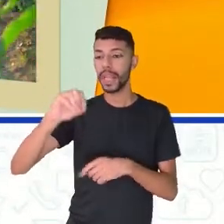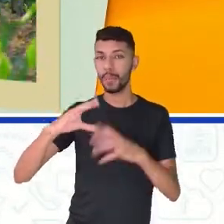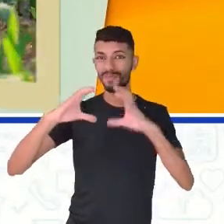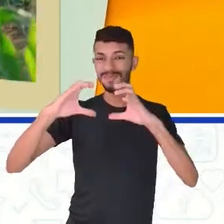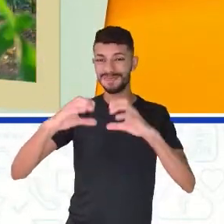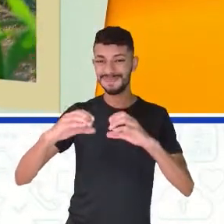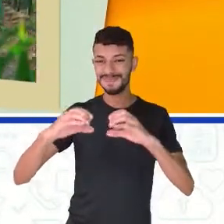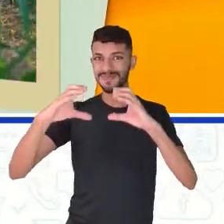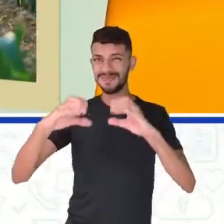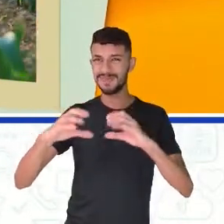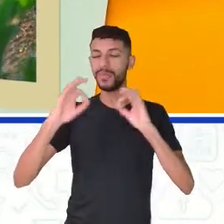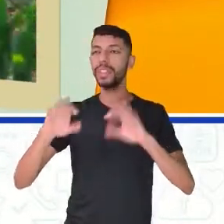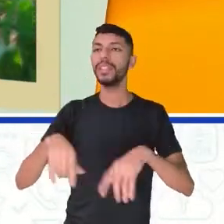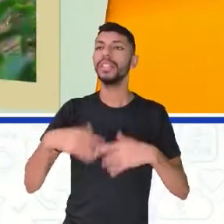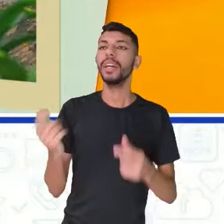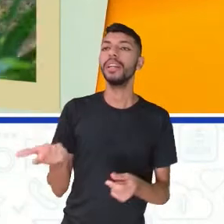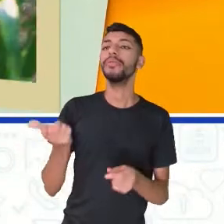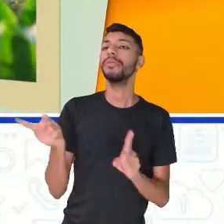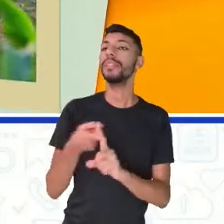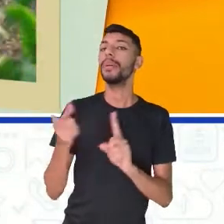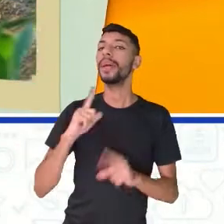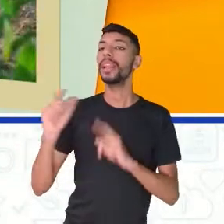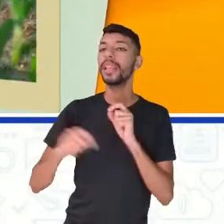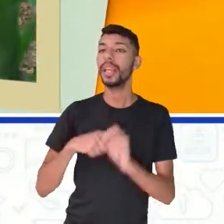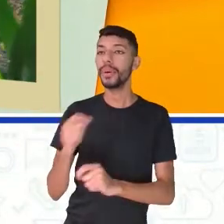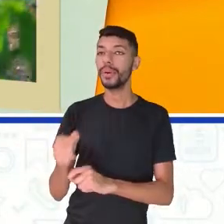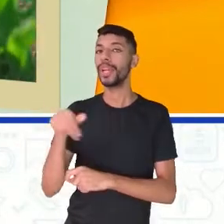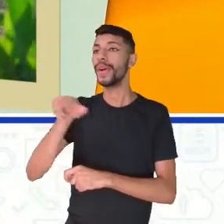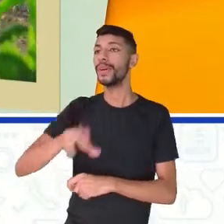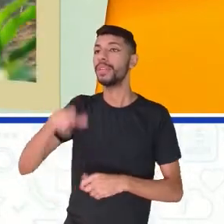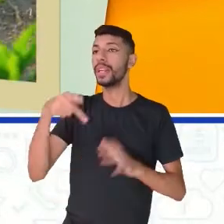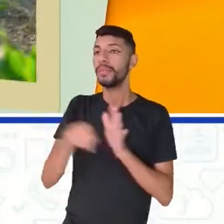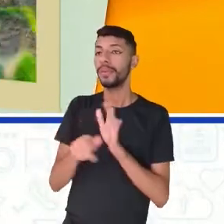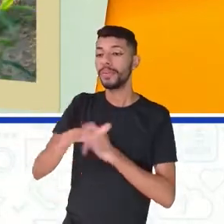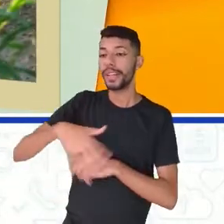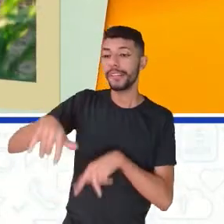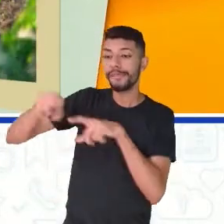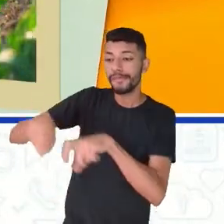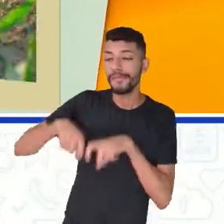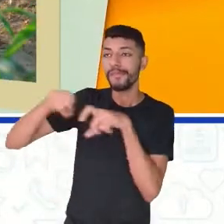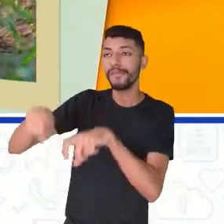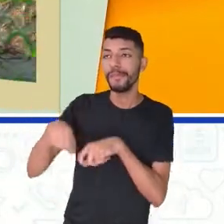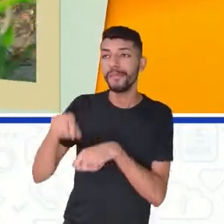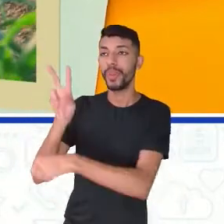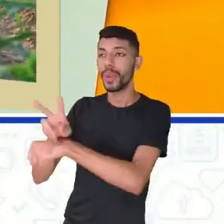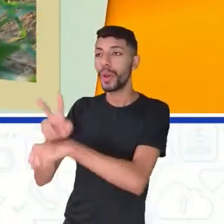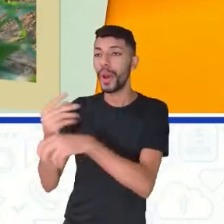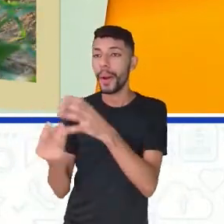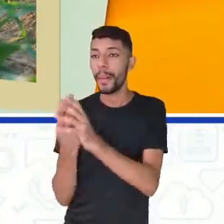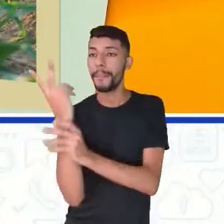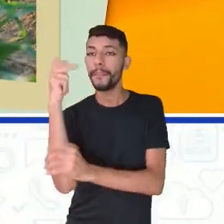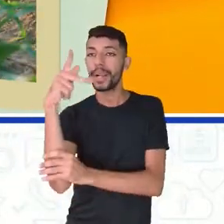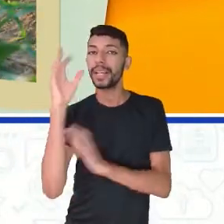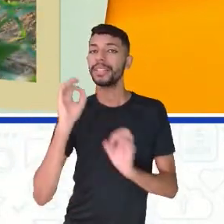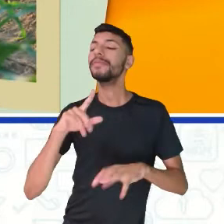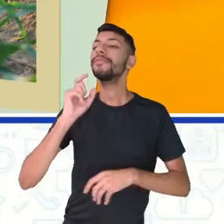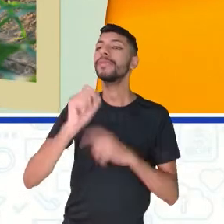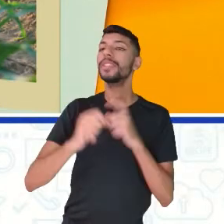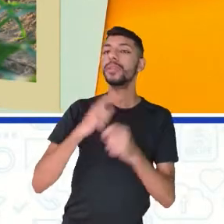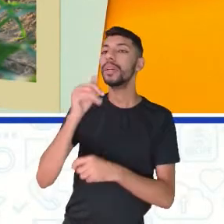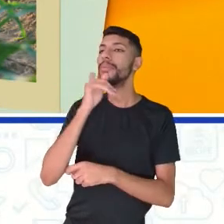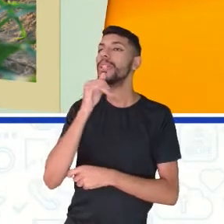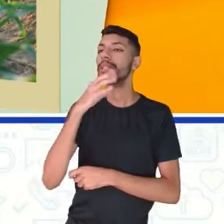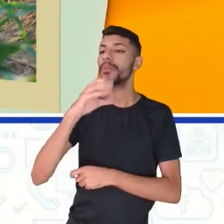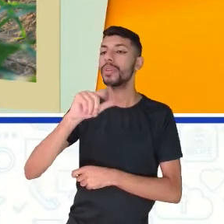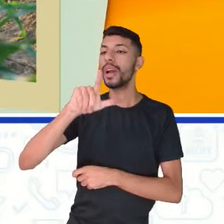uma, vamos dizer assim, uma utilidade na agricultura. Então, ele é muito utilizado, né, a questão aí de colocar calcário no